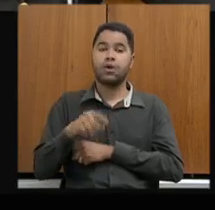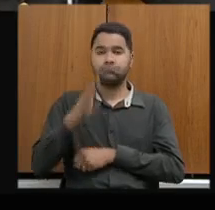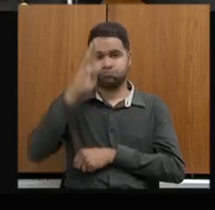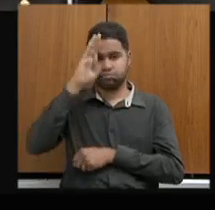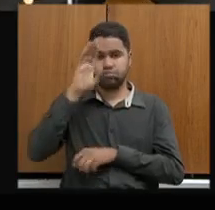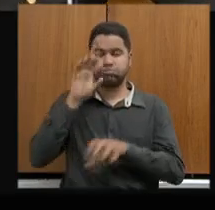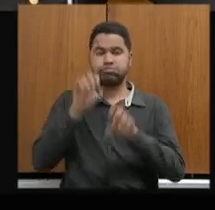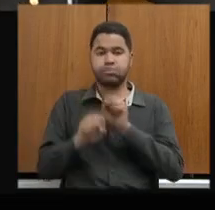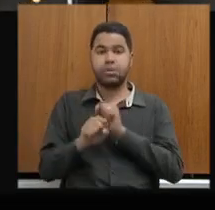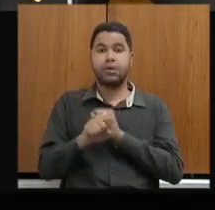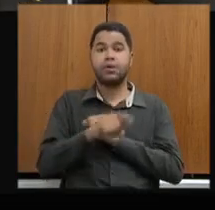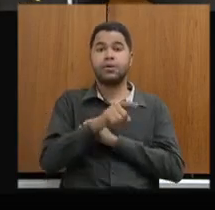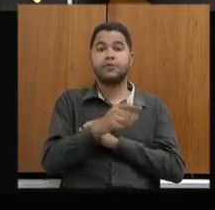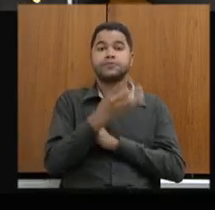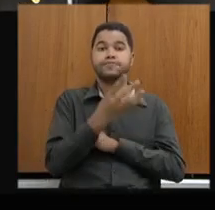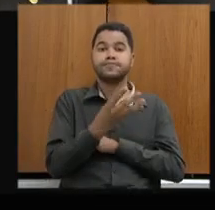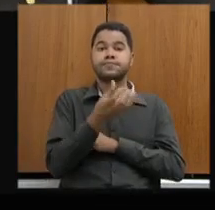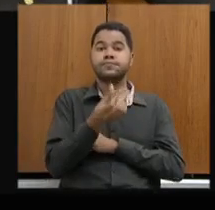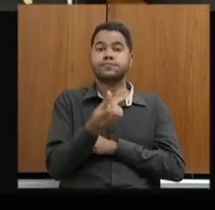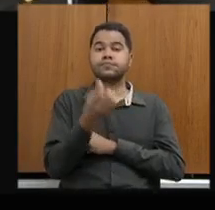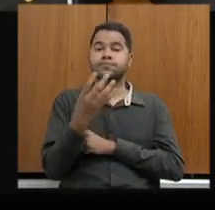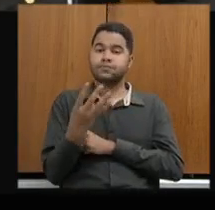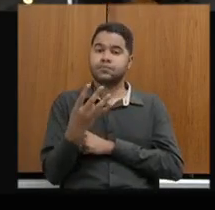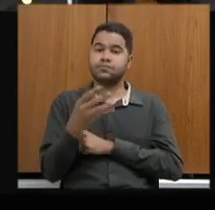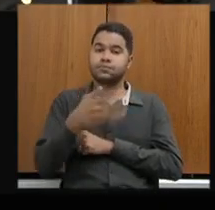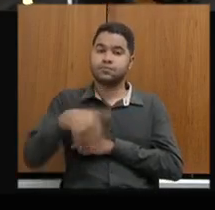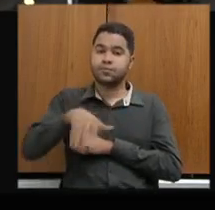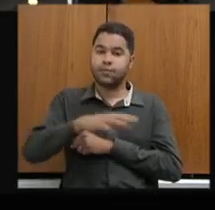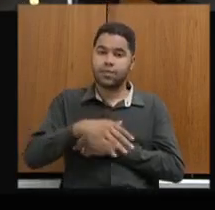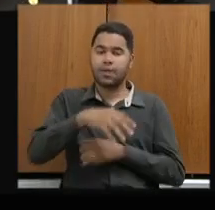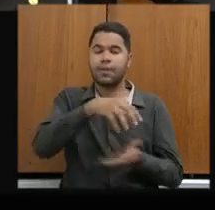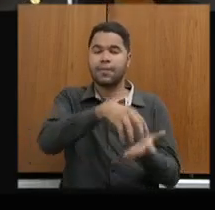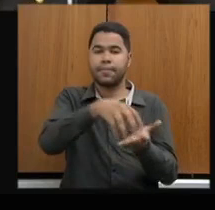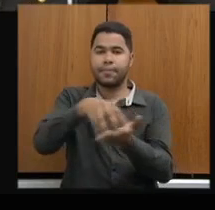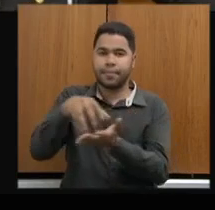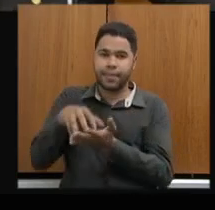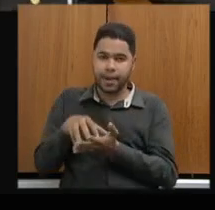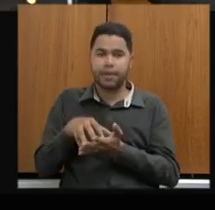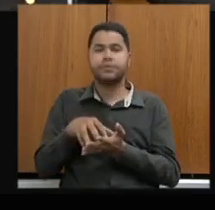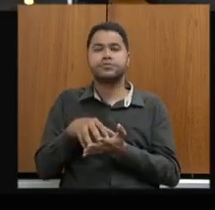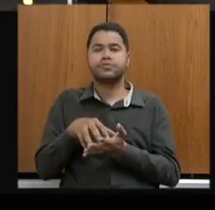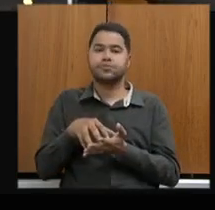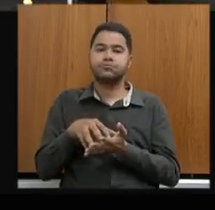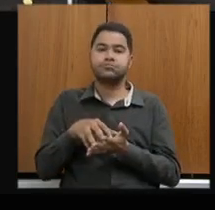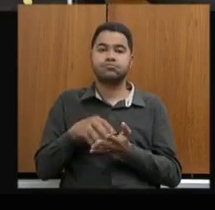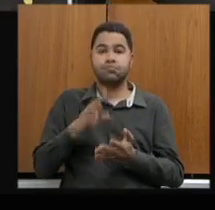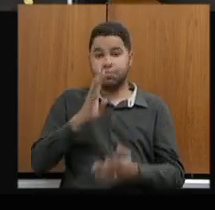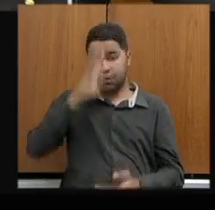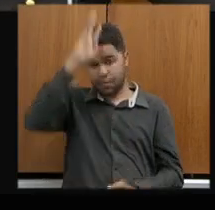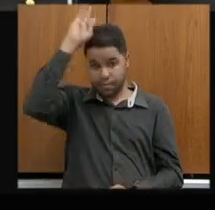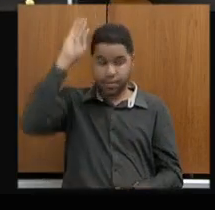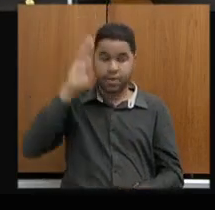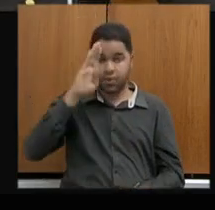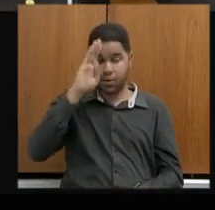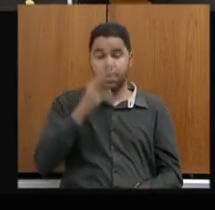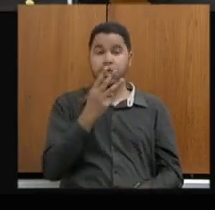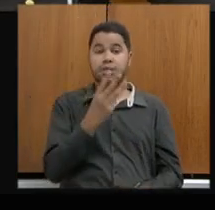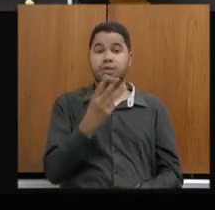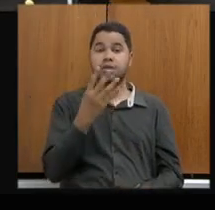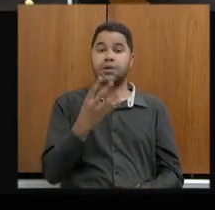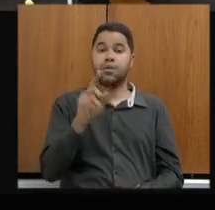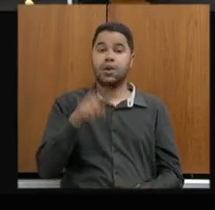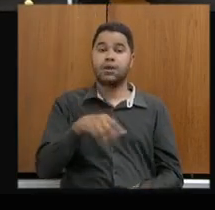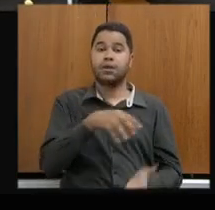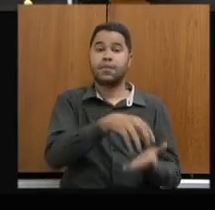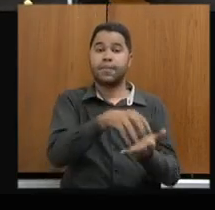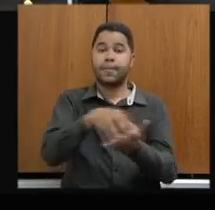sendo 464 do quadro de Praças Bombeiros Militares e 34 do quadro de